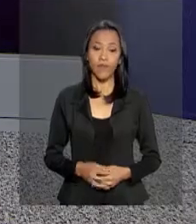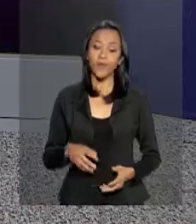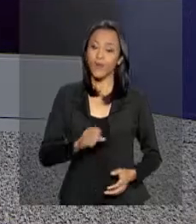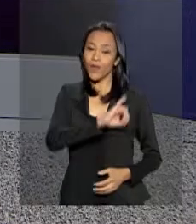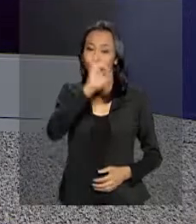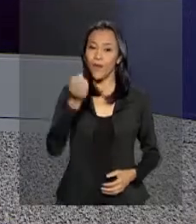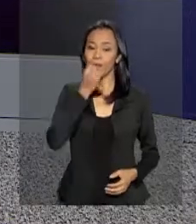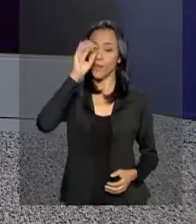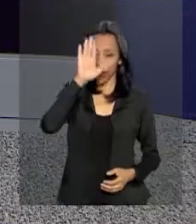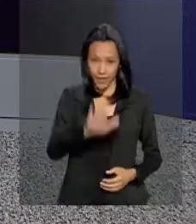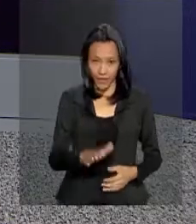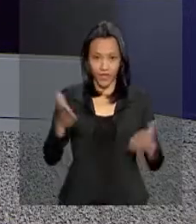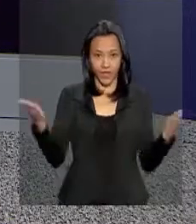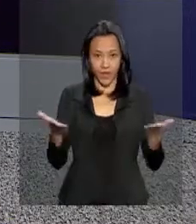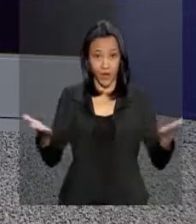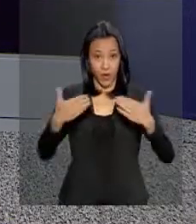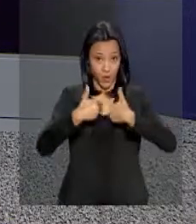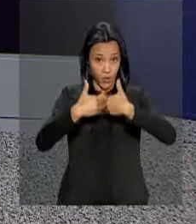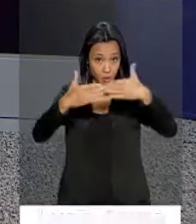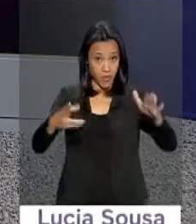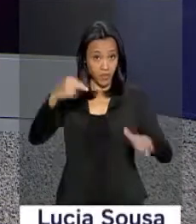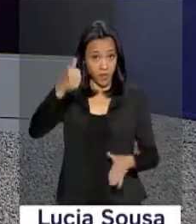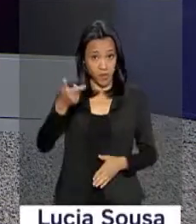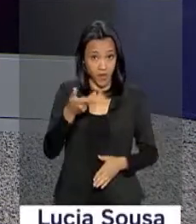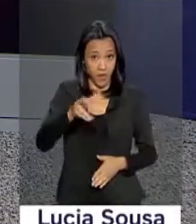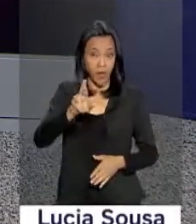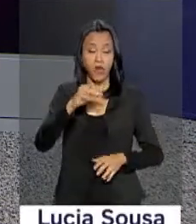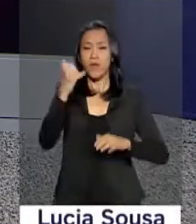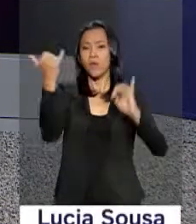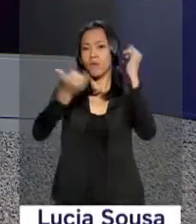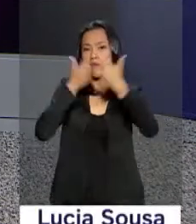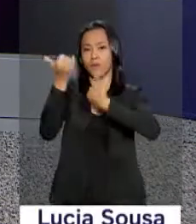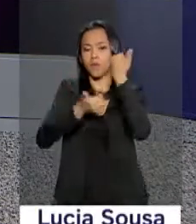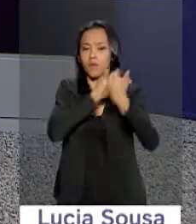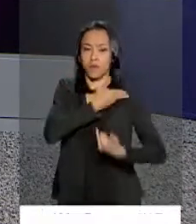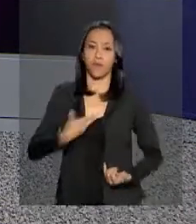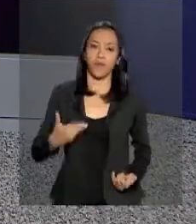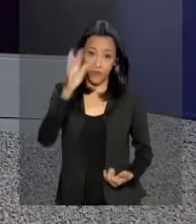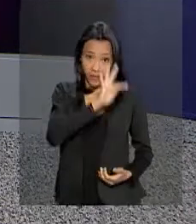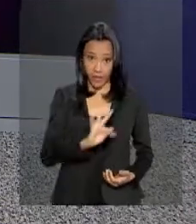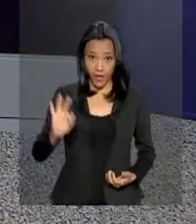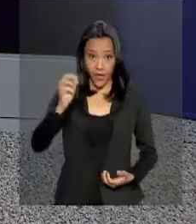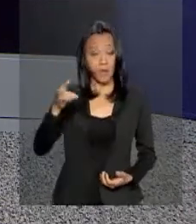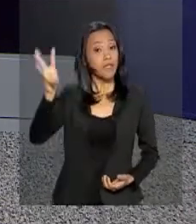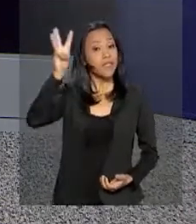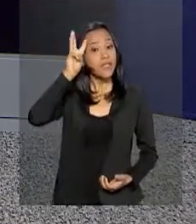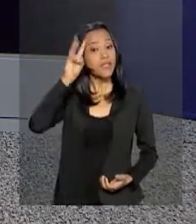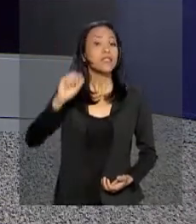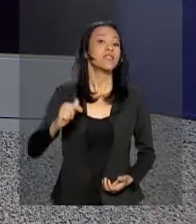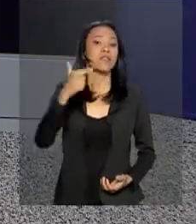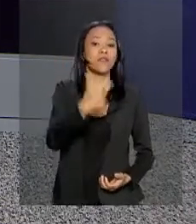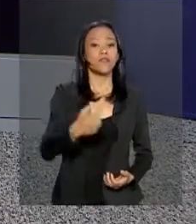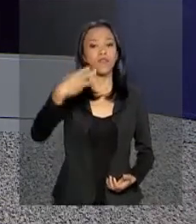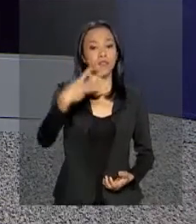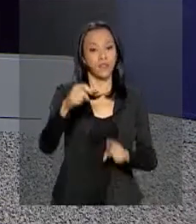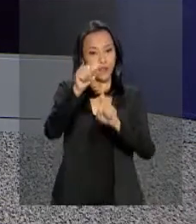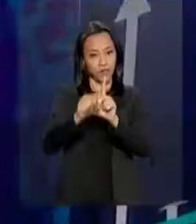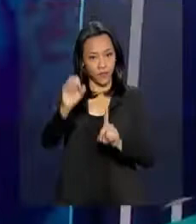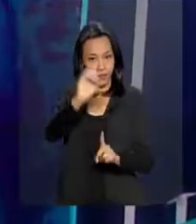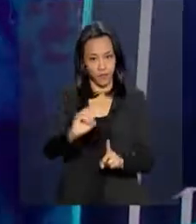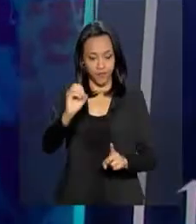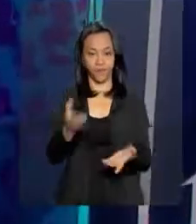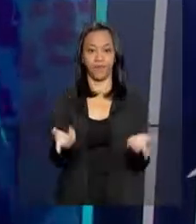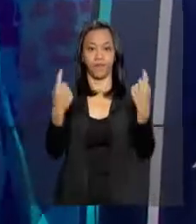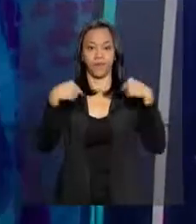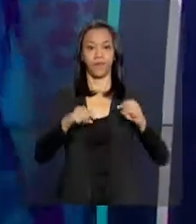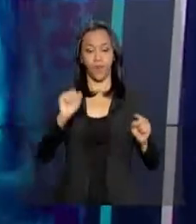Olá, boa tarde. Começa agora o repórter NBR com as notícias do governo federal desta terça-feira, 23 de outubro.